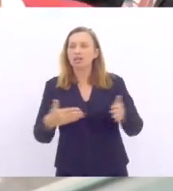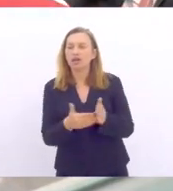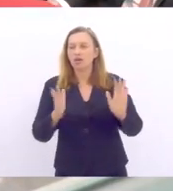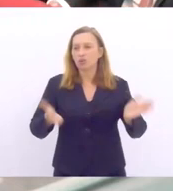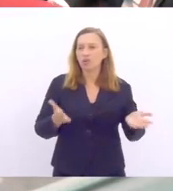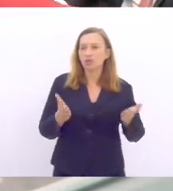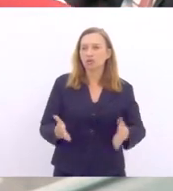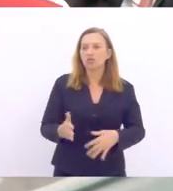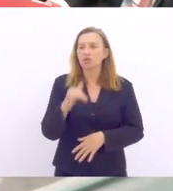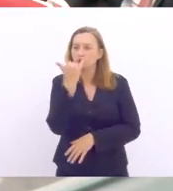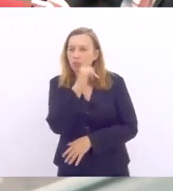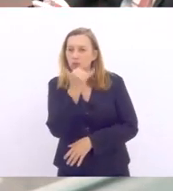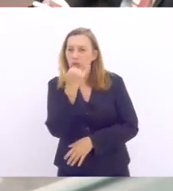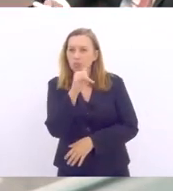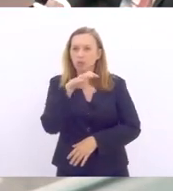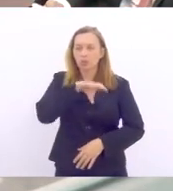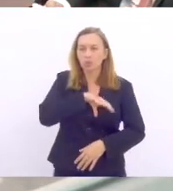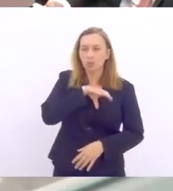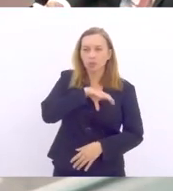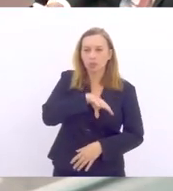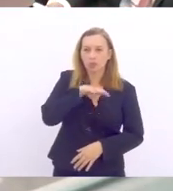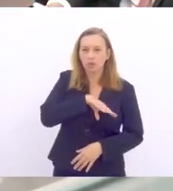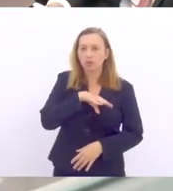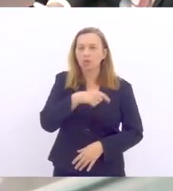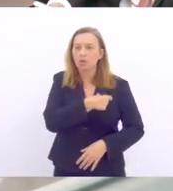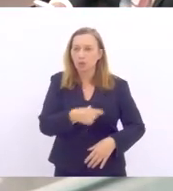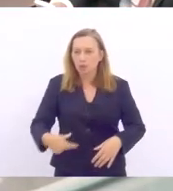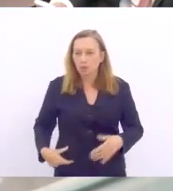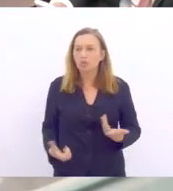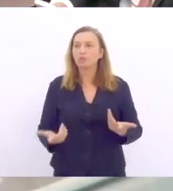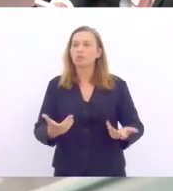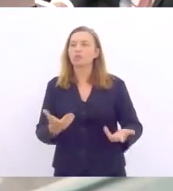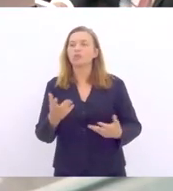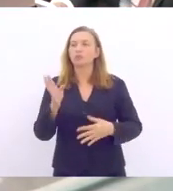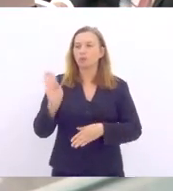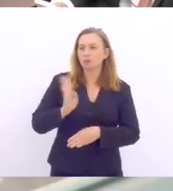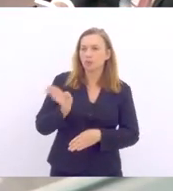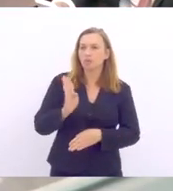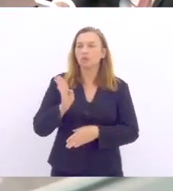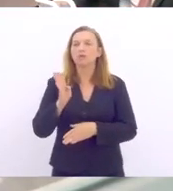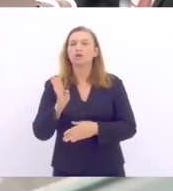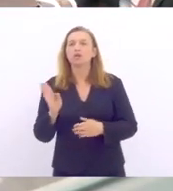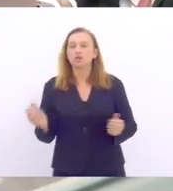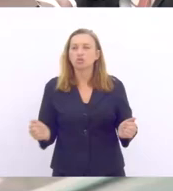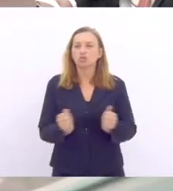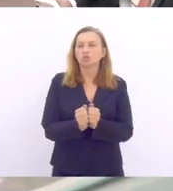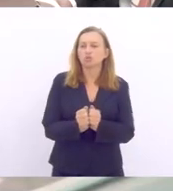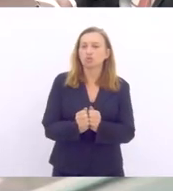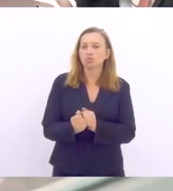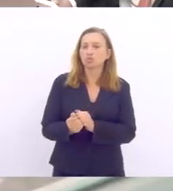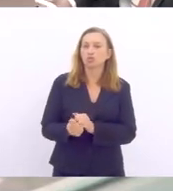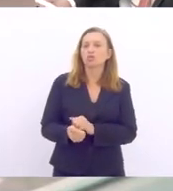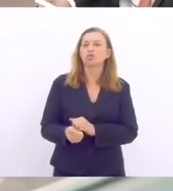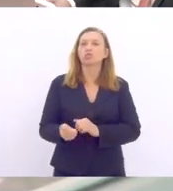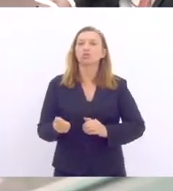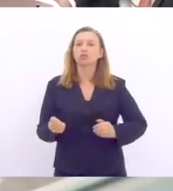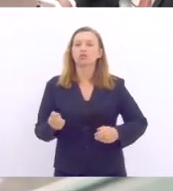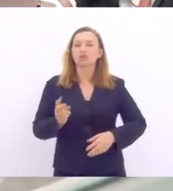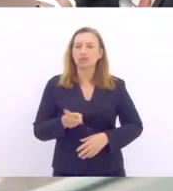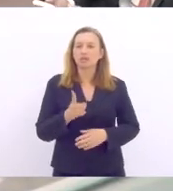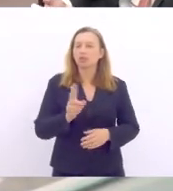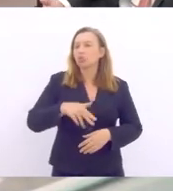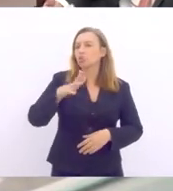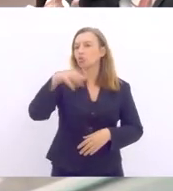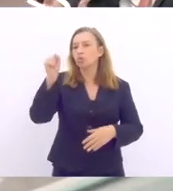vascaínos e botafoguenses sentam na leste, lado a lado, com suas mulheres. Que na geral do Maracanã nunca teve uma